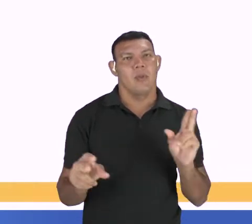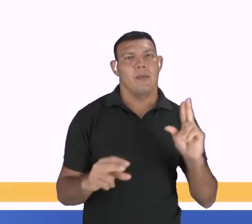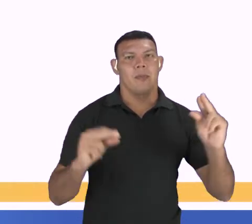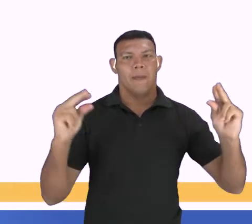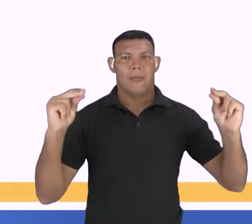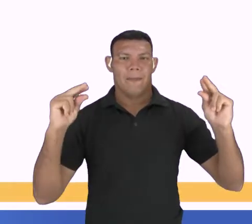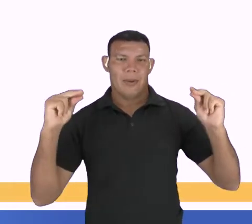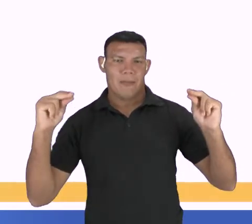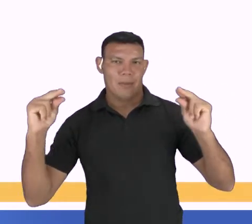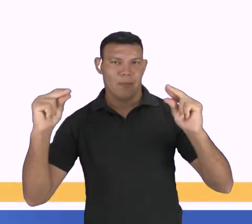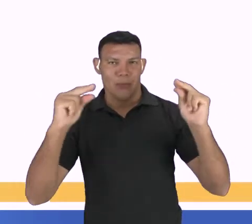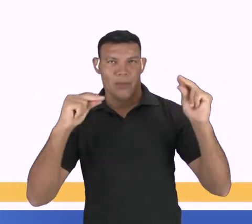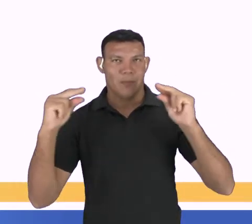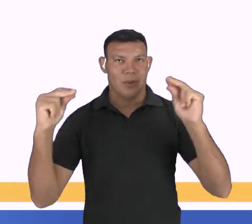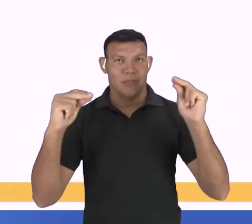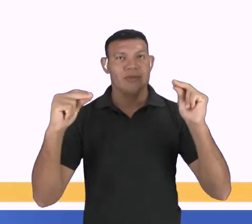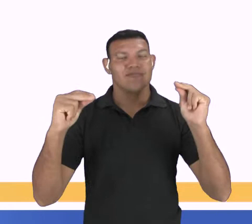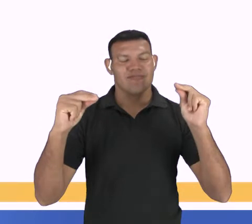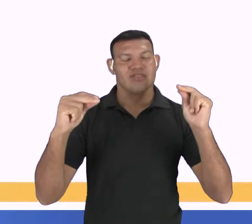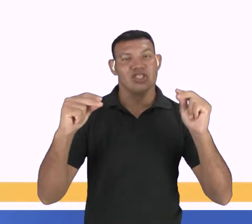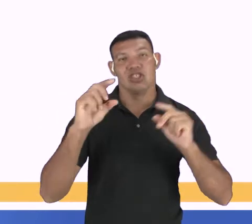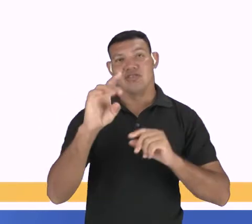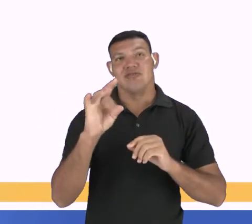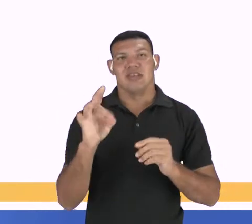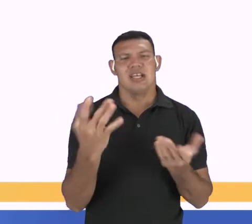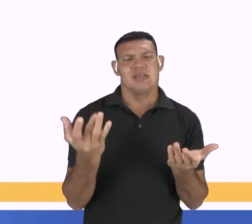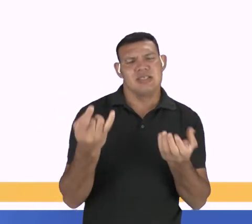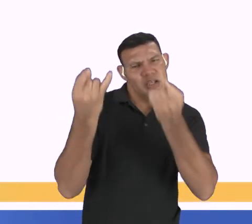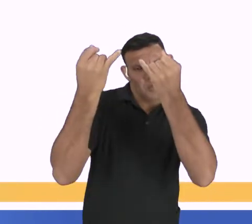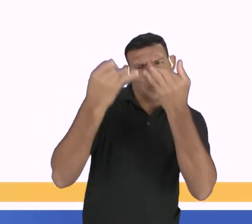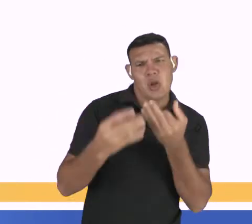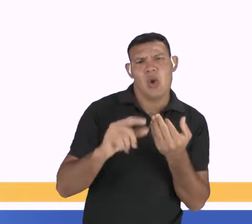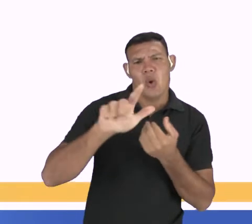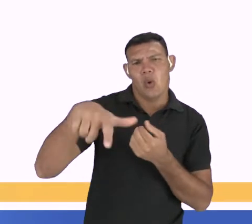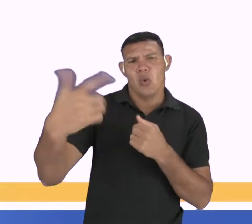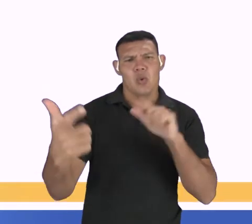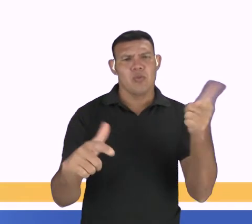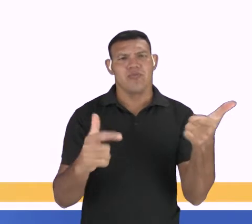má sorte, falta de sorte, e assim por diante, ok?